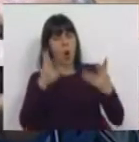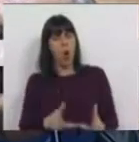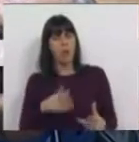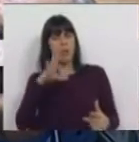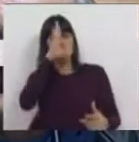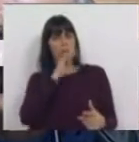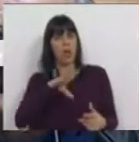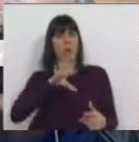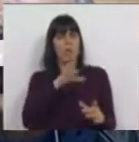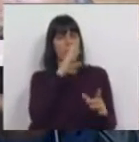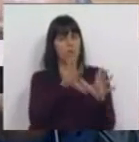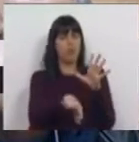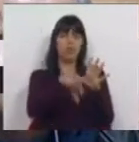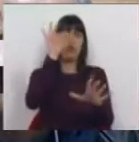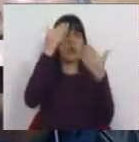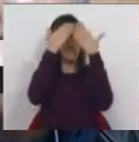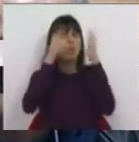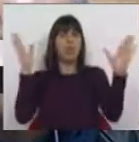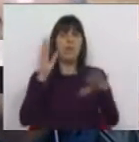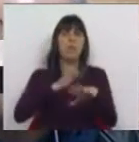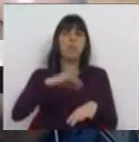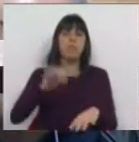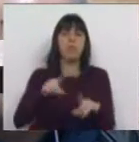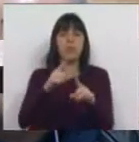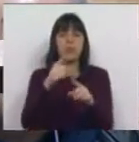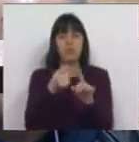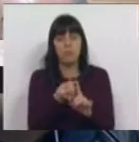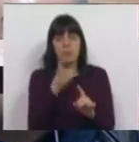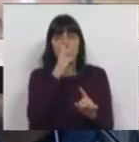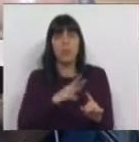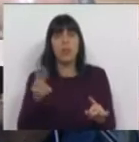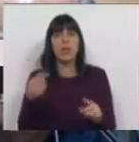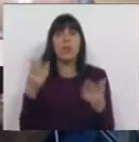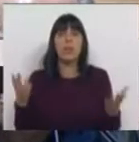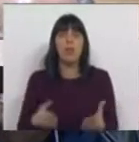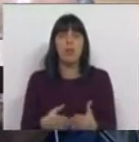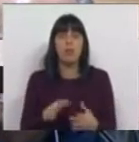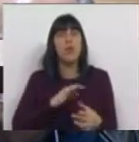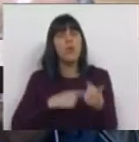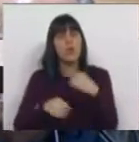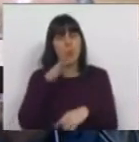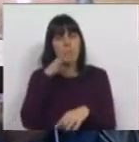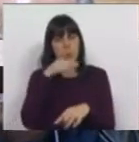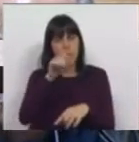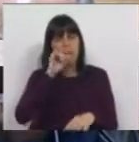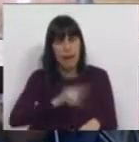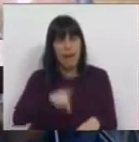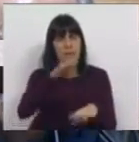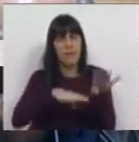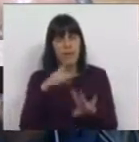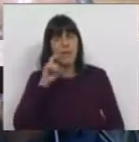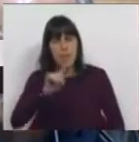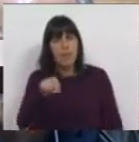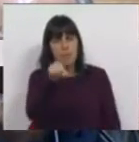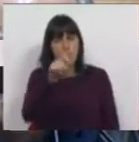do Estado que o país elegeu democraticamente por causa de umas centenas de milhões de euros? Será que o senhor deputado é capaz de fazer esta